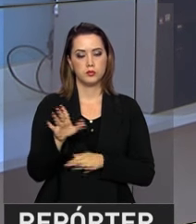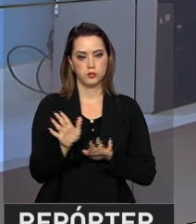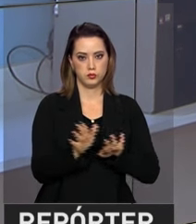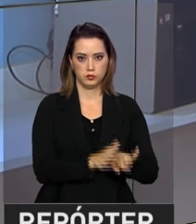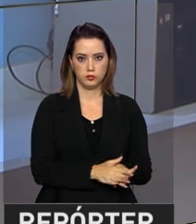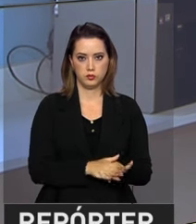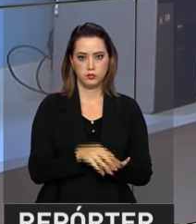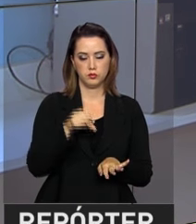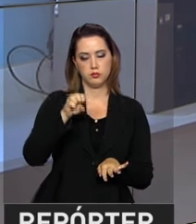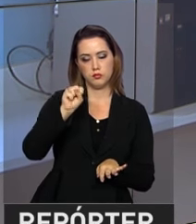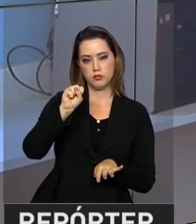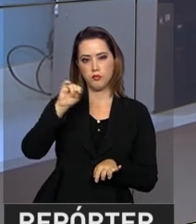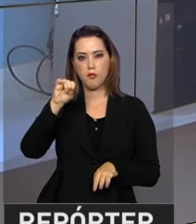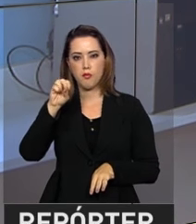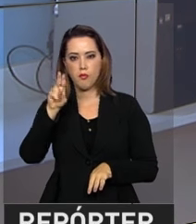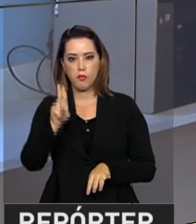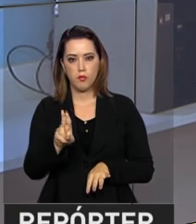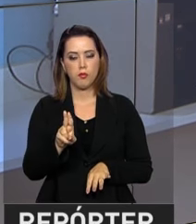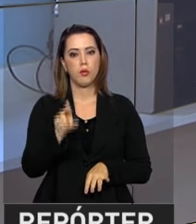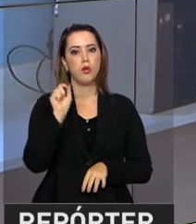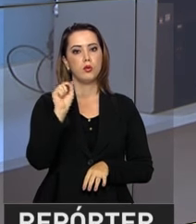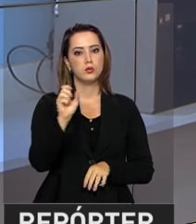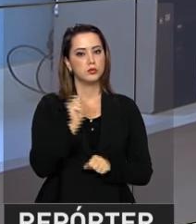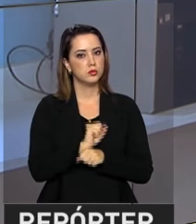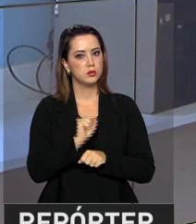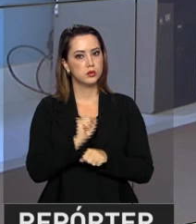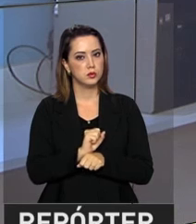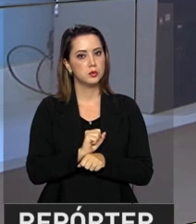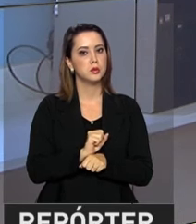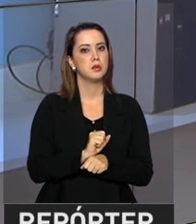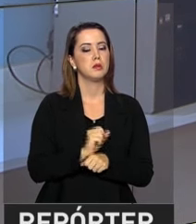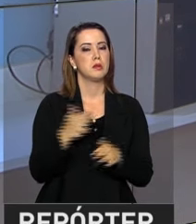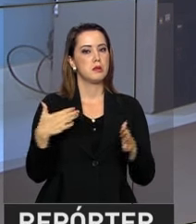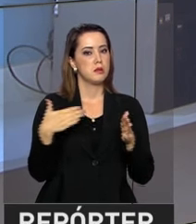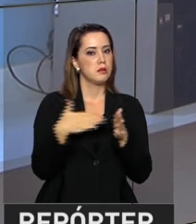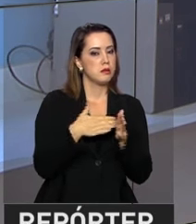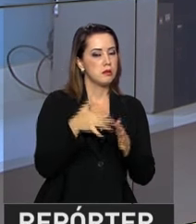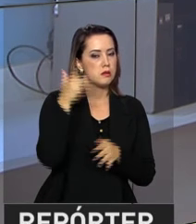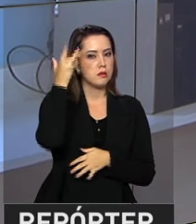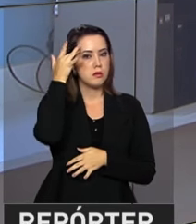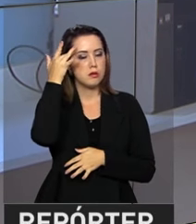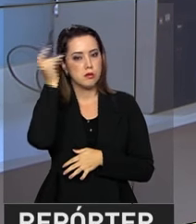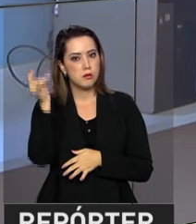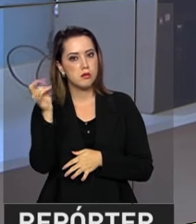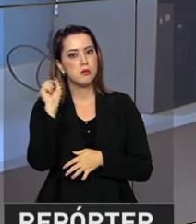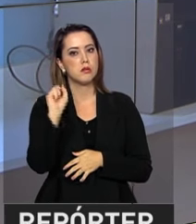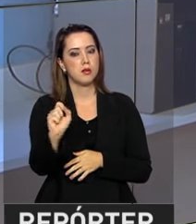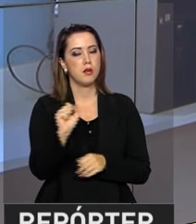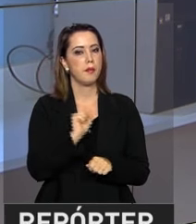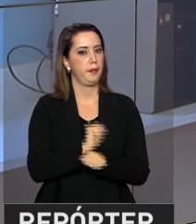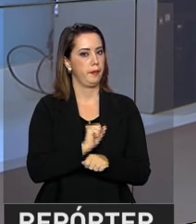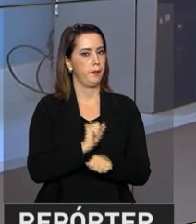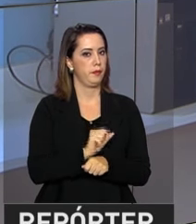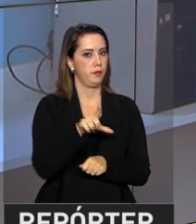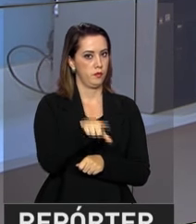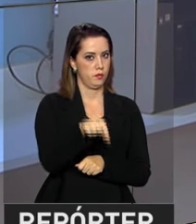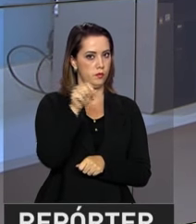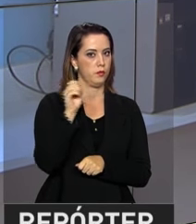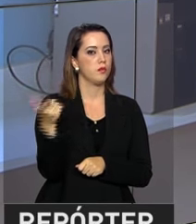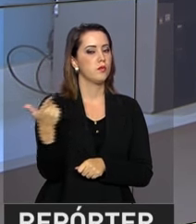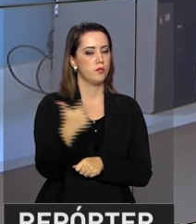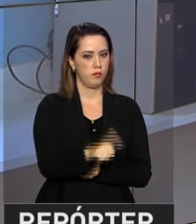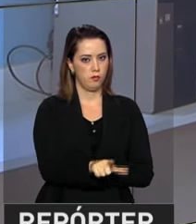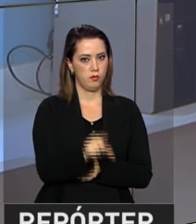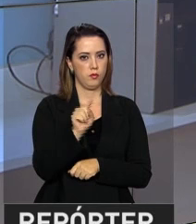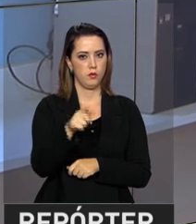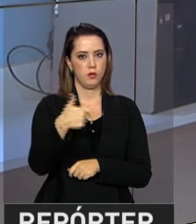foram selecionados na chamada regular do Sistema de Seleção Unificada têm até amanhã para aderir à lista de espera. A convocação